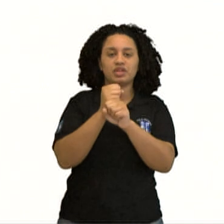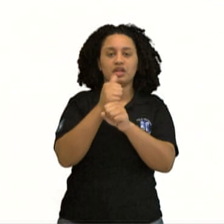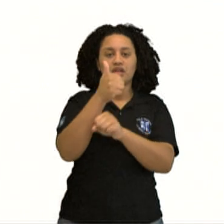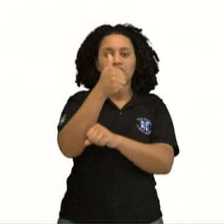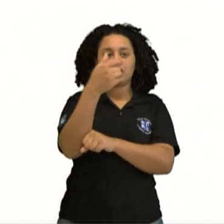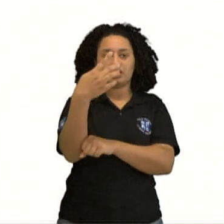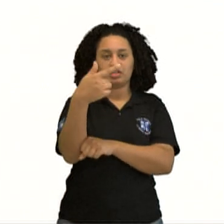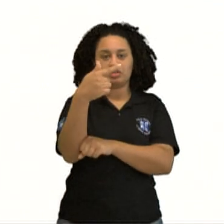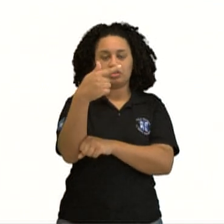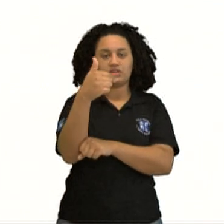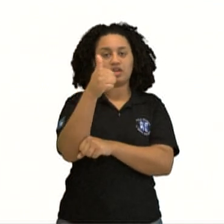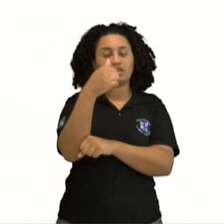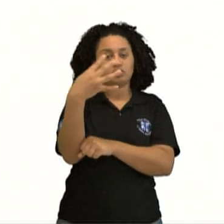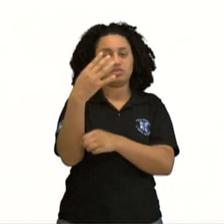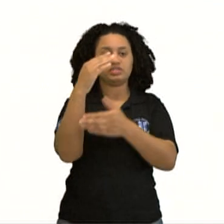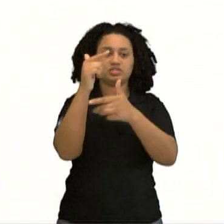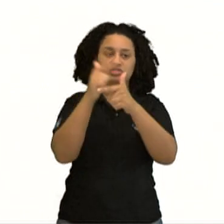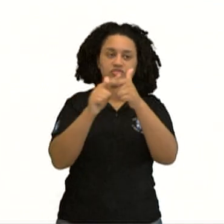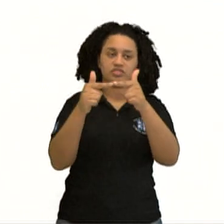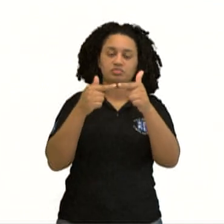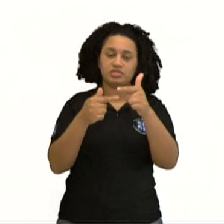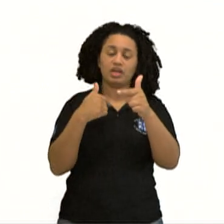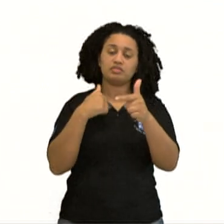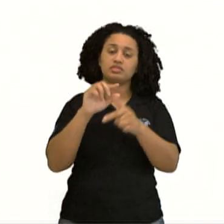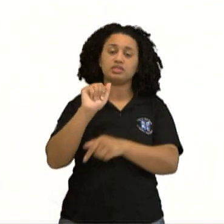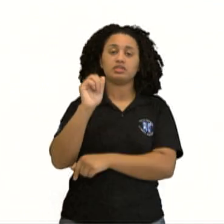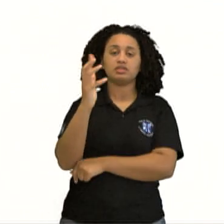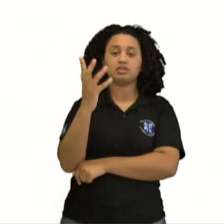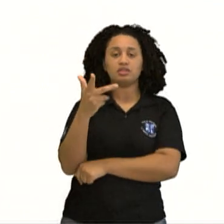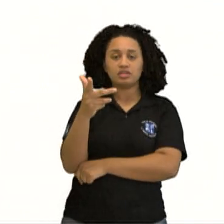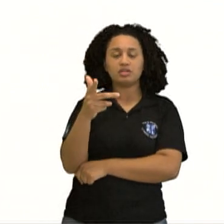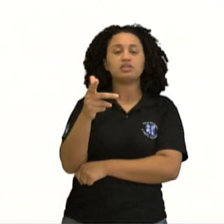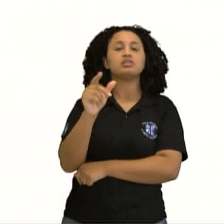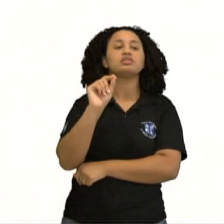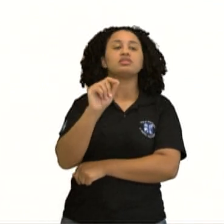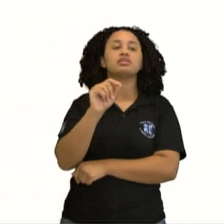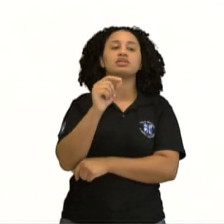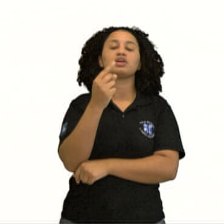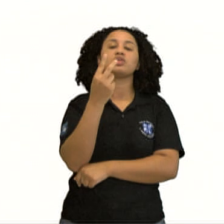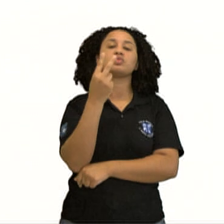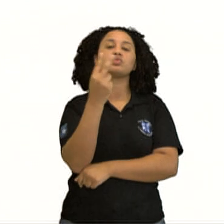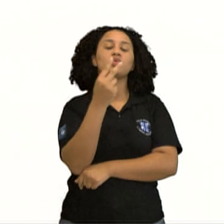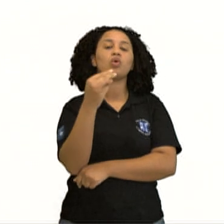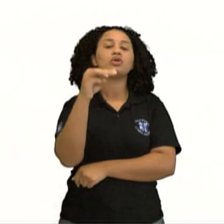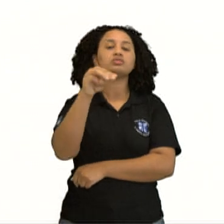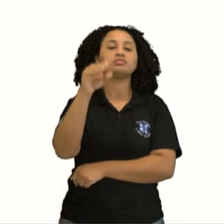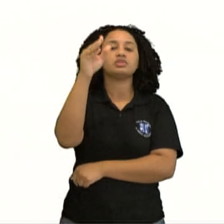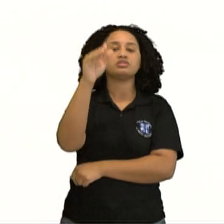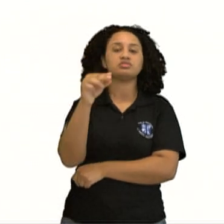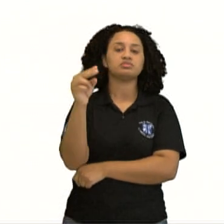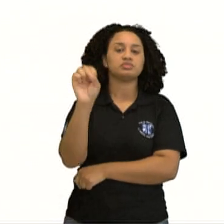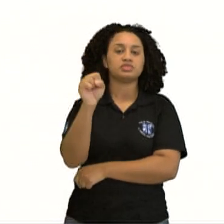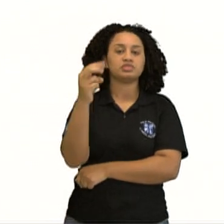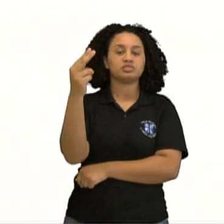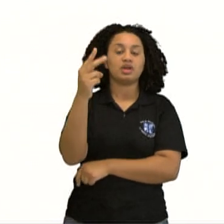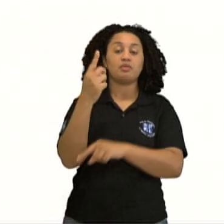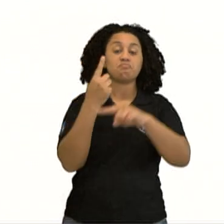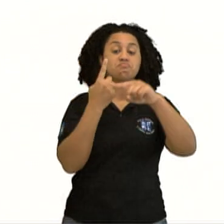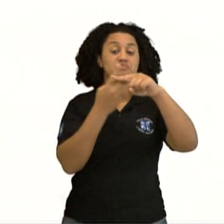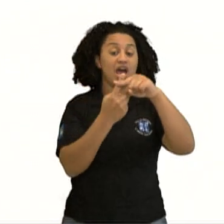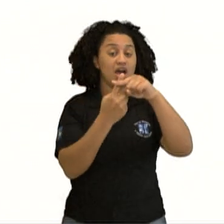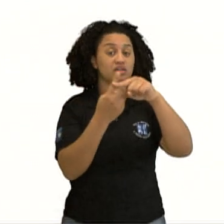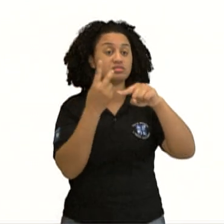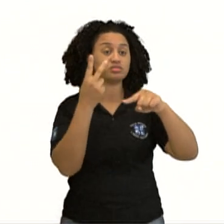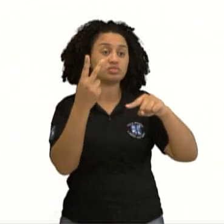igual a 14 dividido por 7, que vai ser igual a mais 2 metros por segundo ao quadrado. Esse mais ele